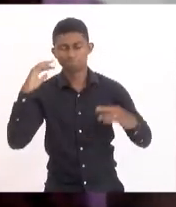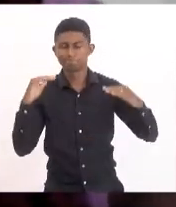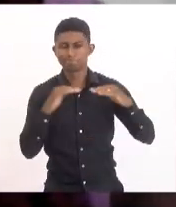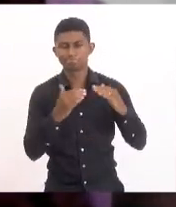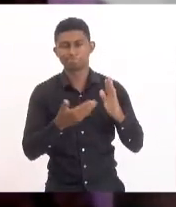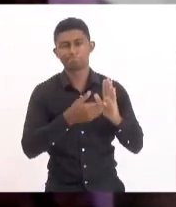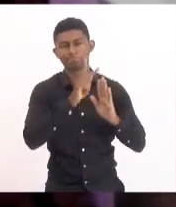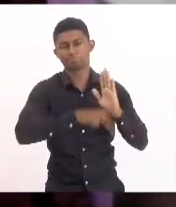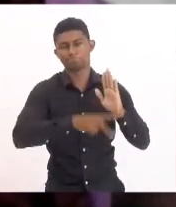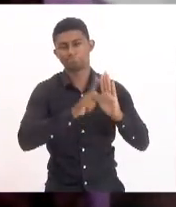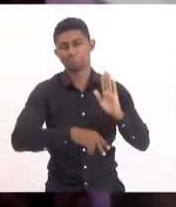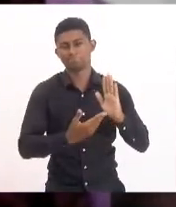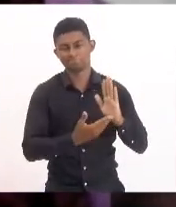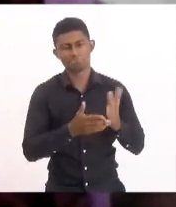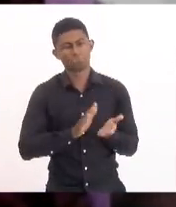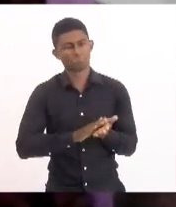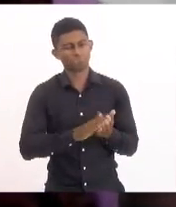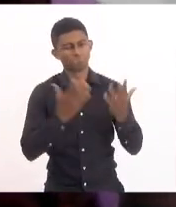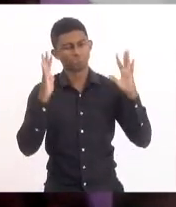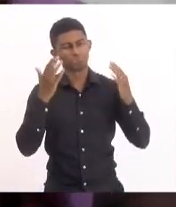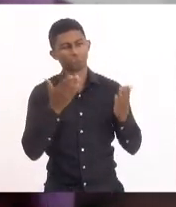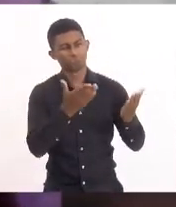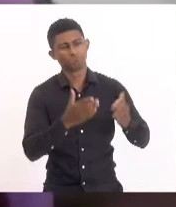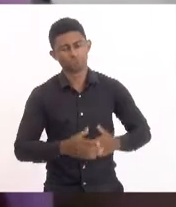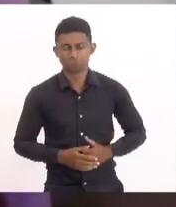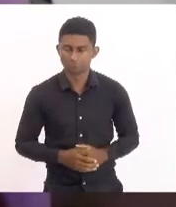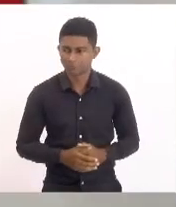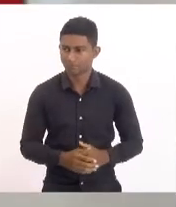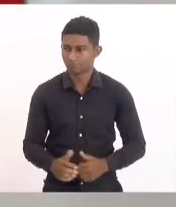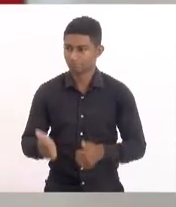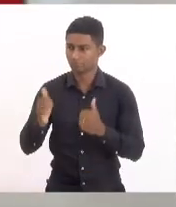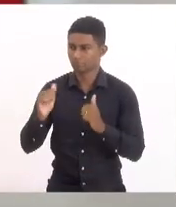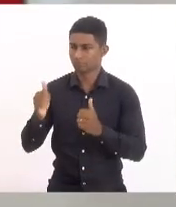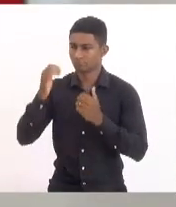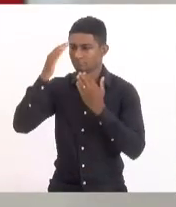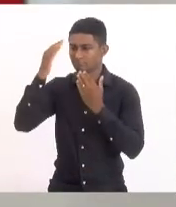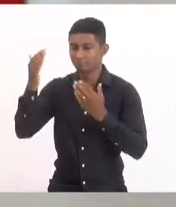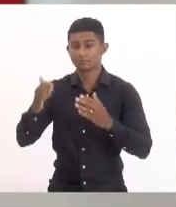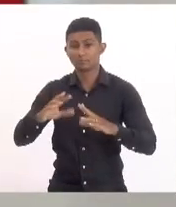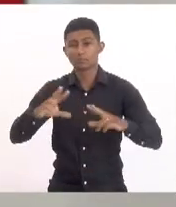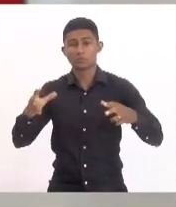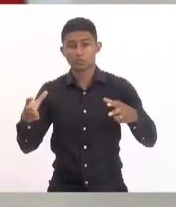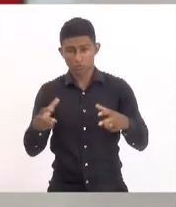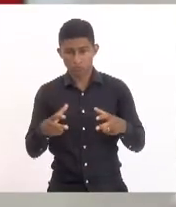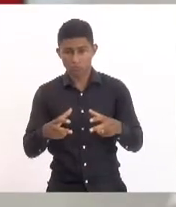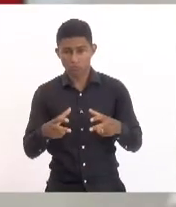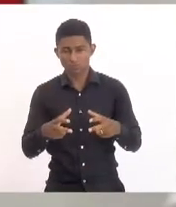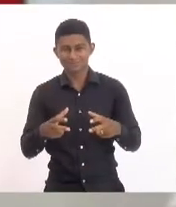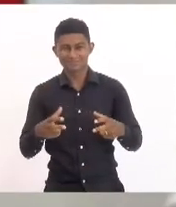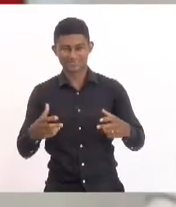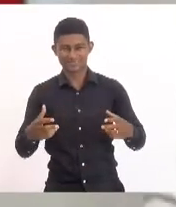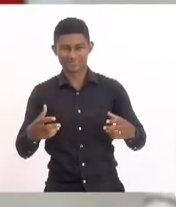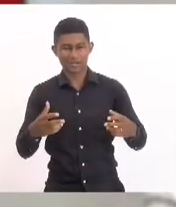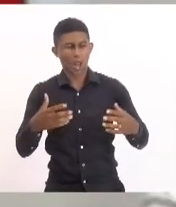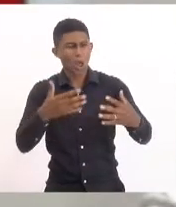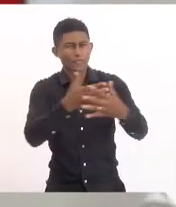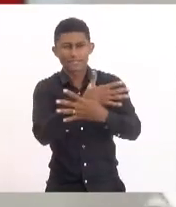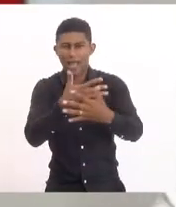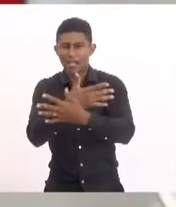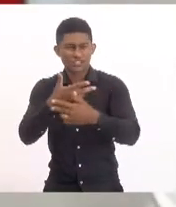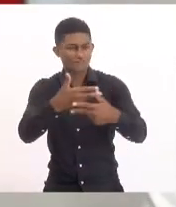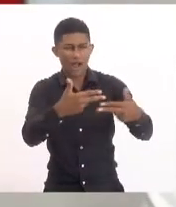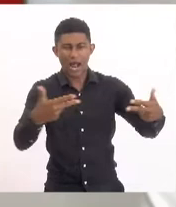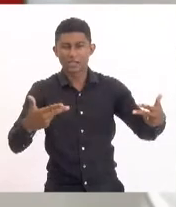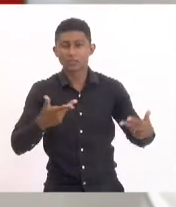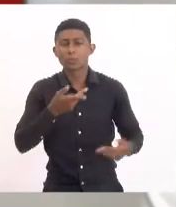projeto. Parabenizando okay. O autor. Obrigado. Pela Comissão de Assuntos Municipais e Desenvolvimento Regional, deputado Carlos Macedo.